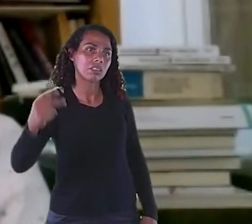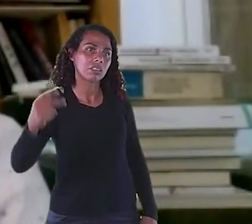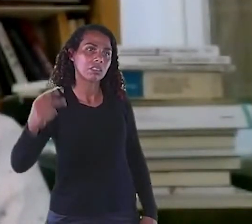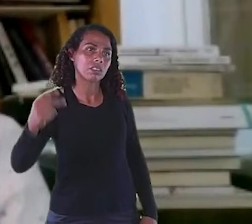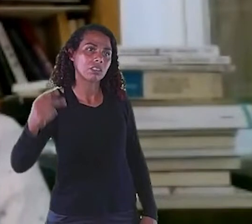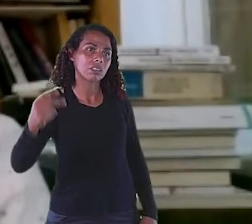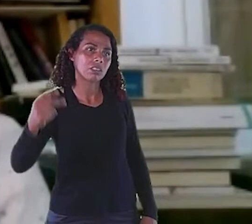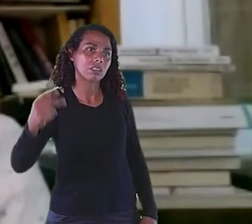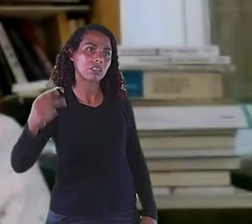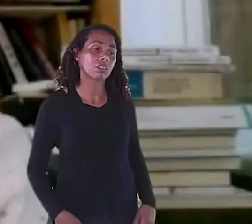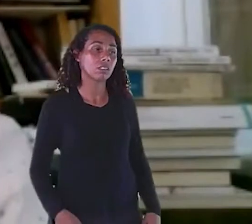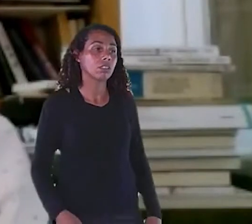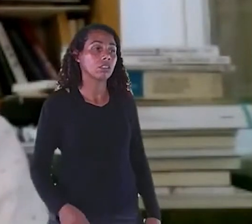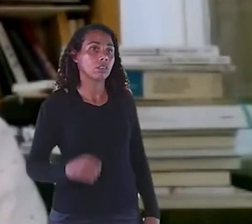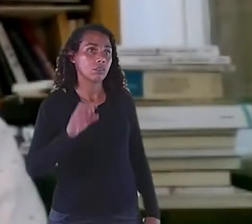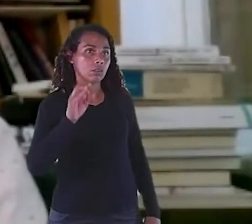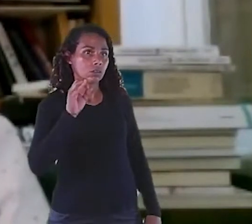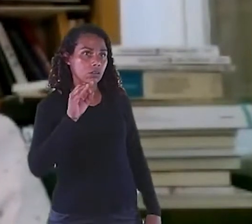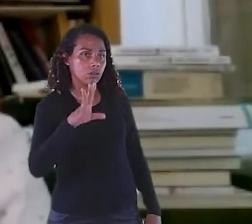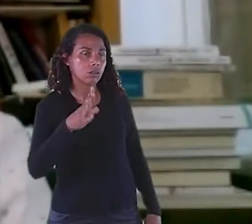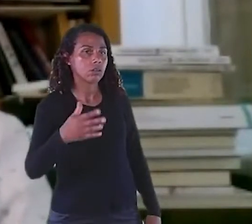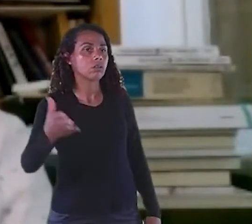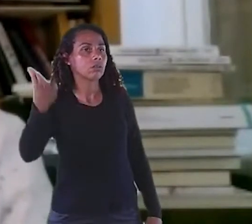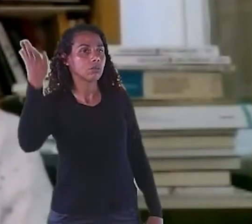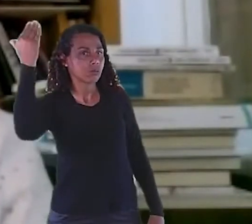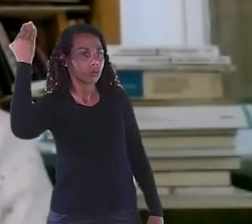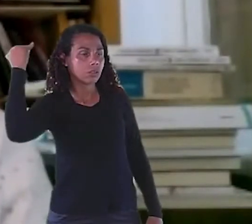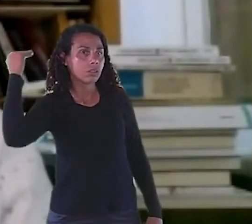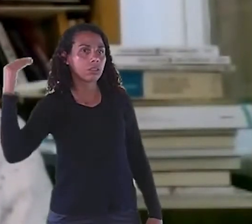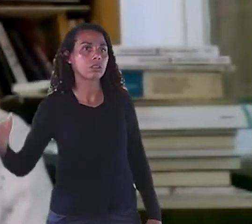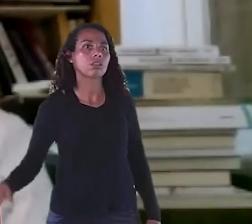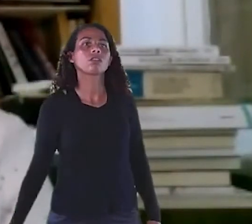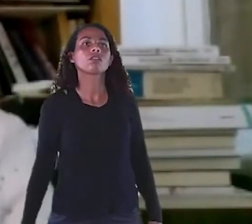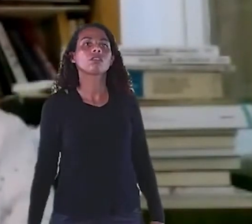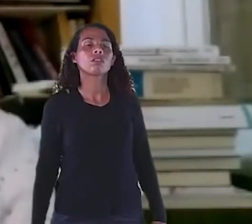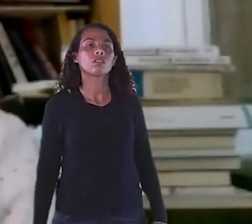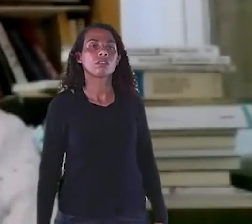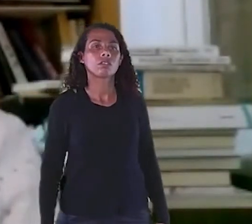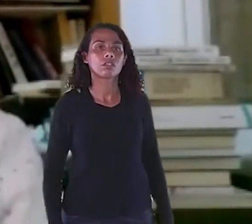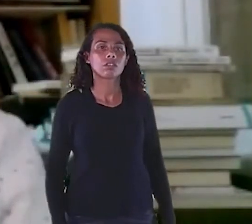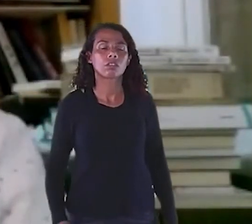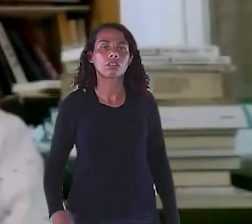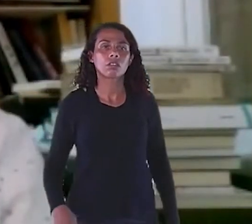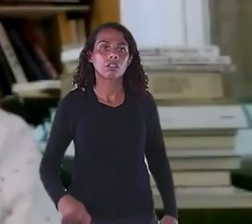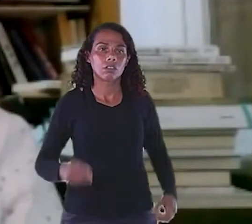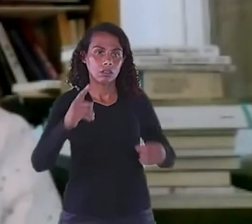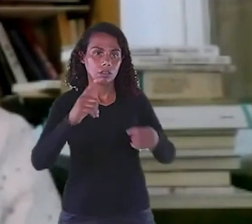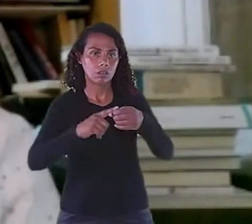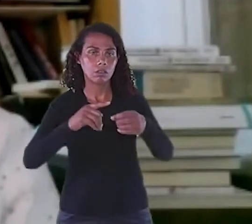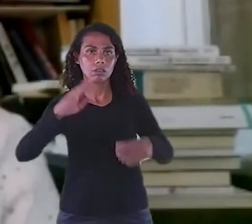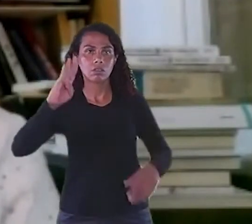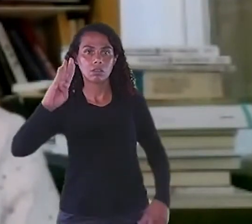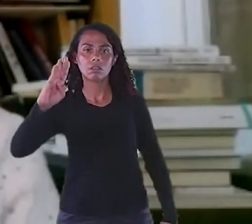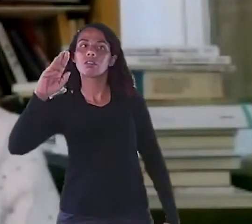em maio de 70, eu saí batendo a porta, sabe? Porque eu achava que era uma cidade